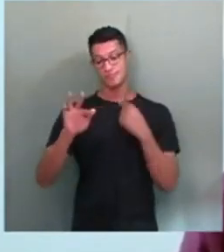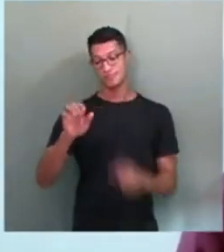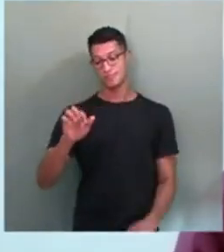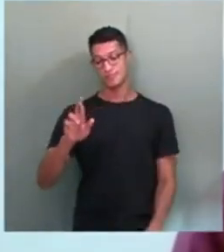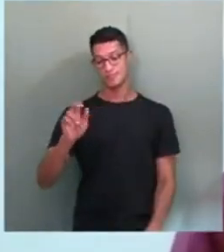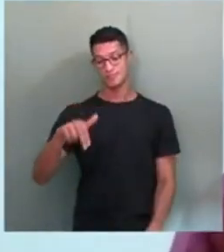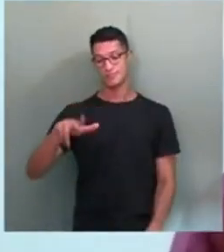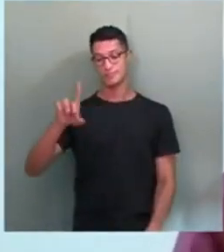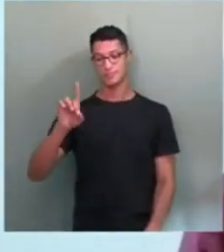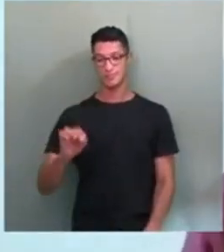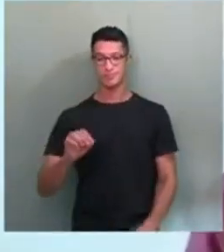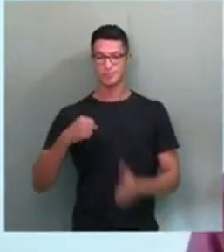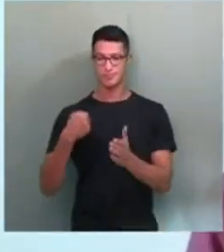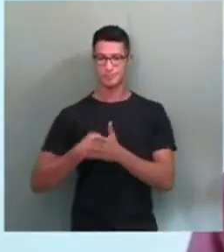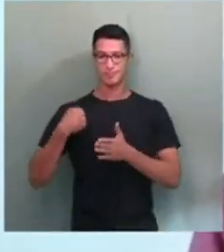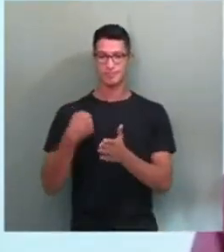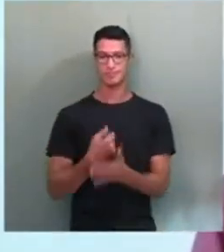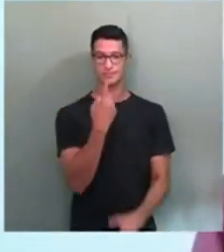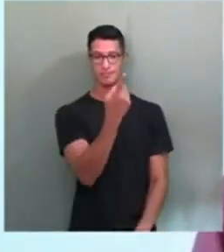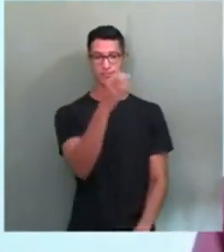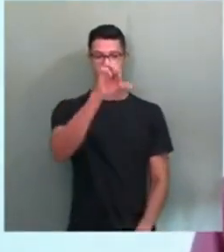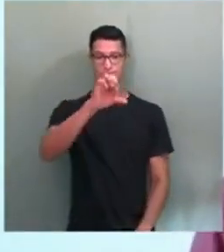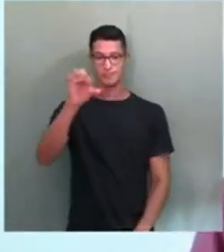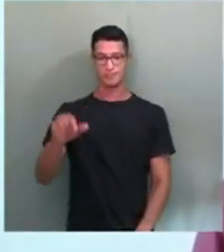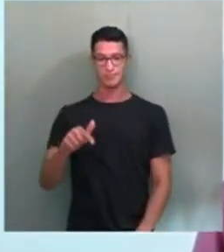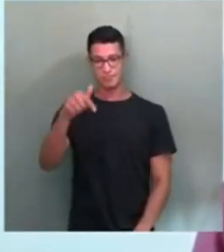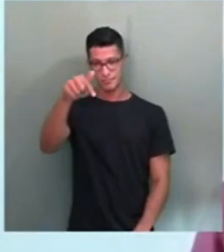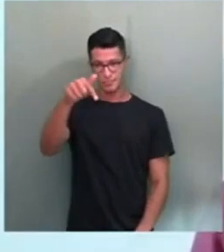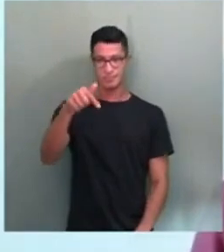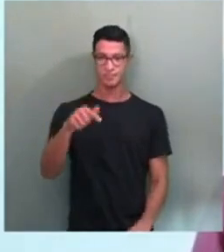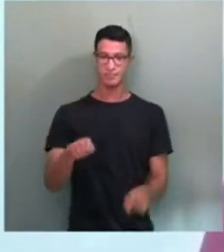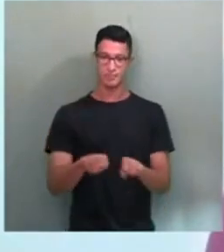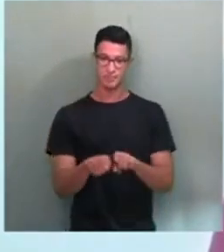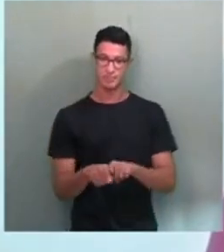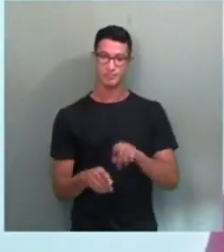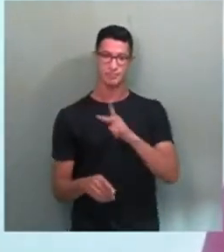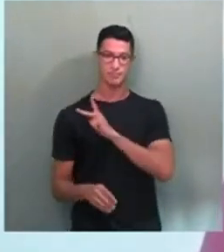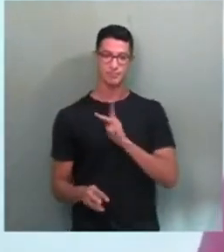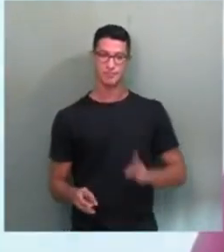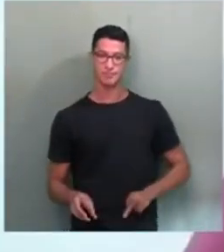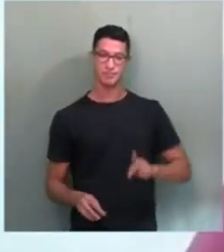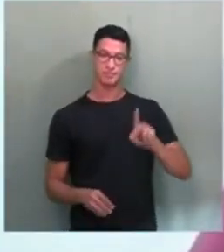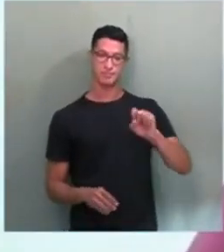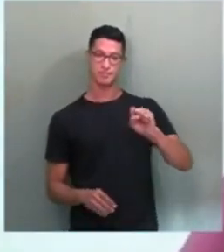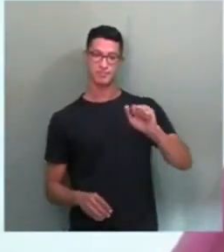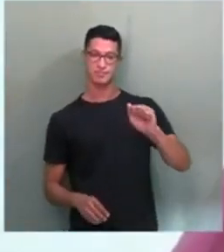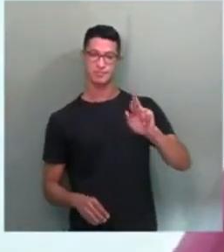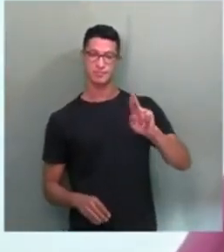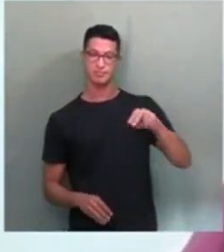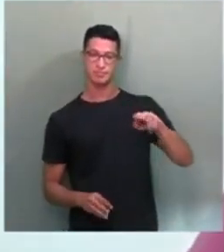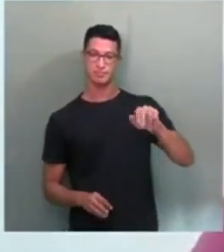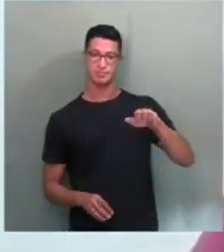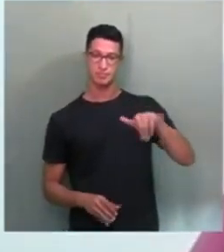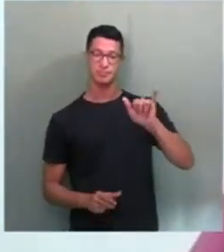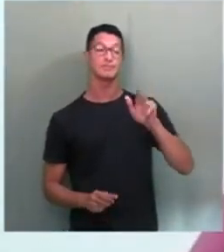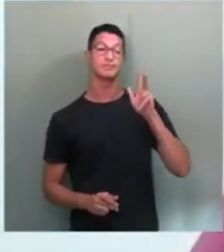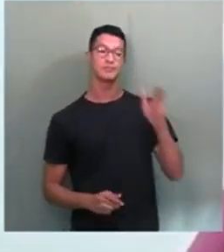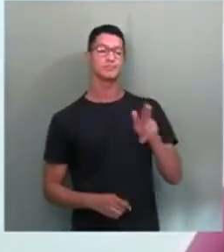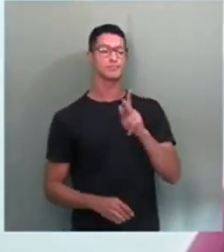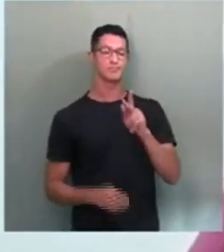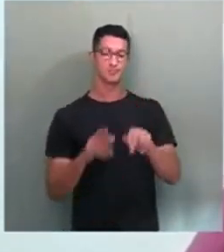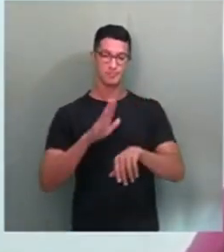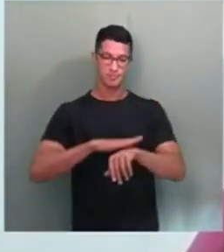César Mesquita enfrentou em 1997, junto com o presidente Sarney. Eu acho muito importante, como fez o senador